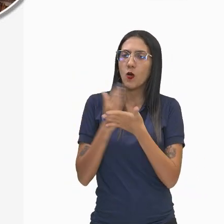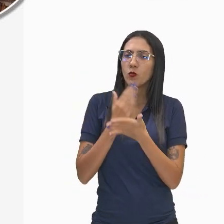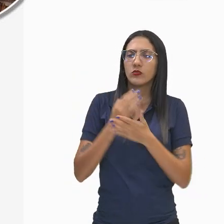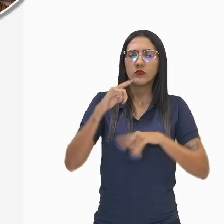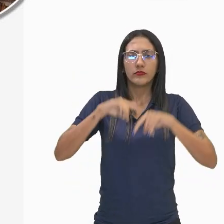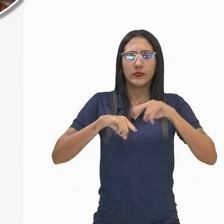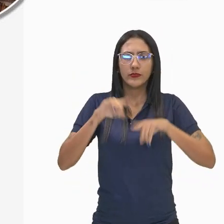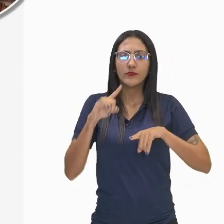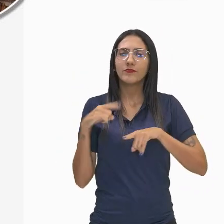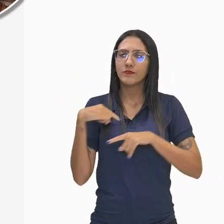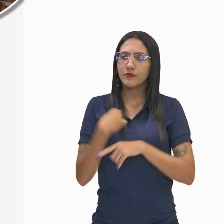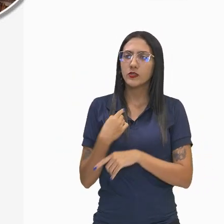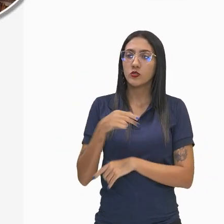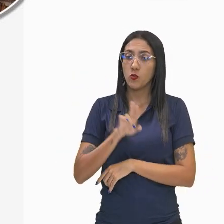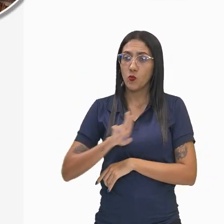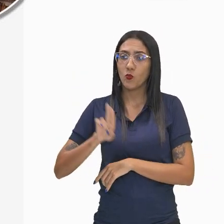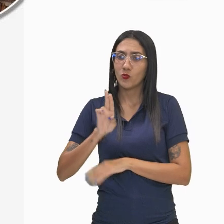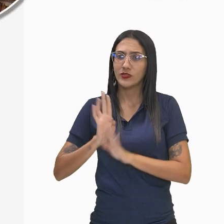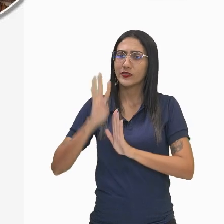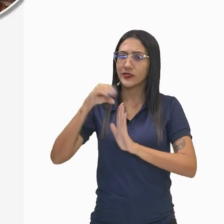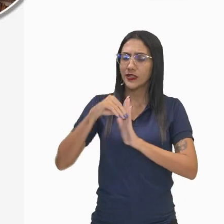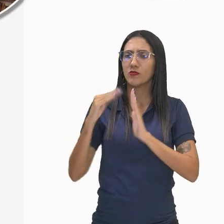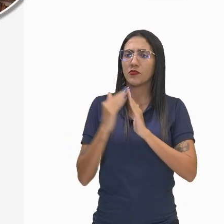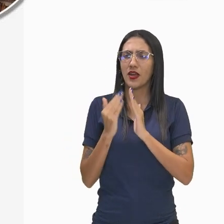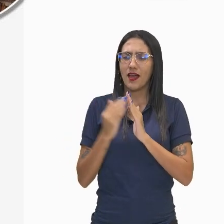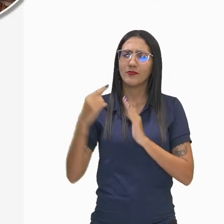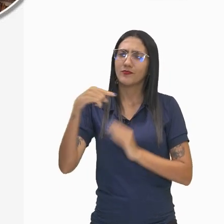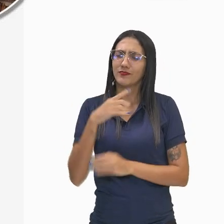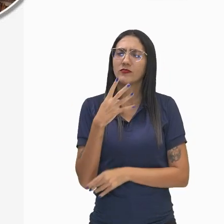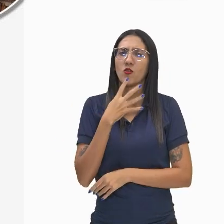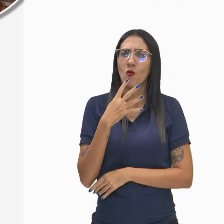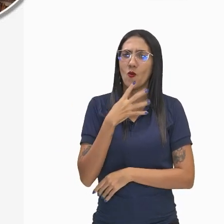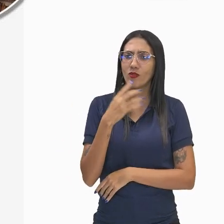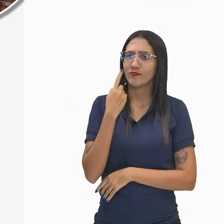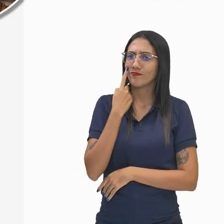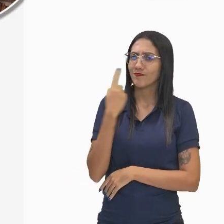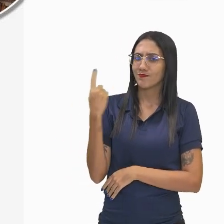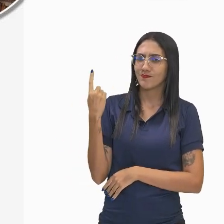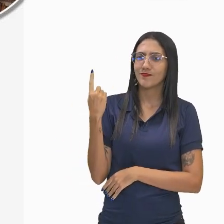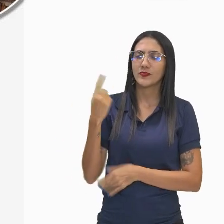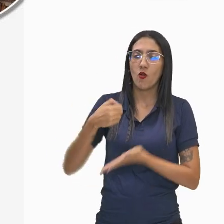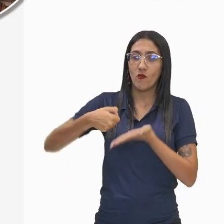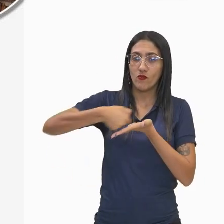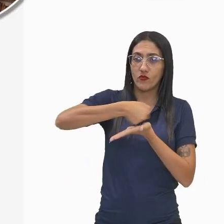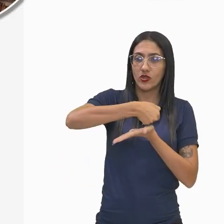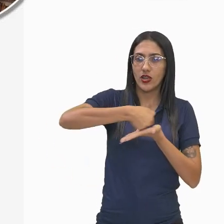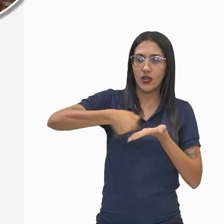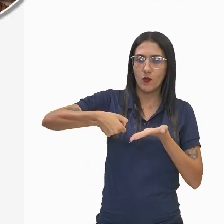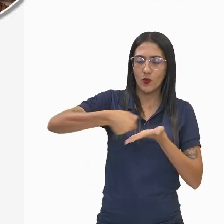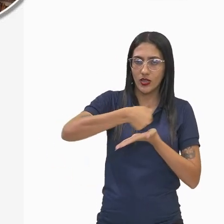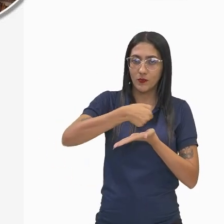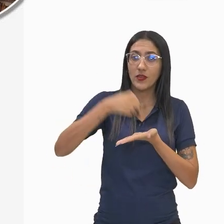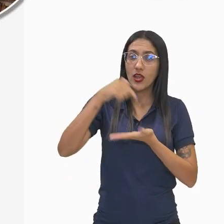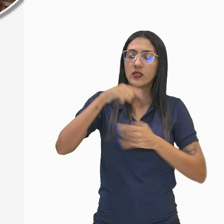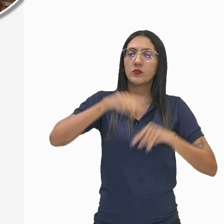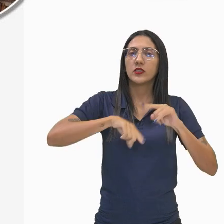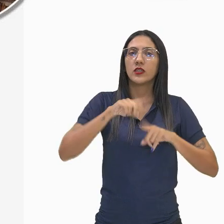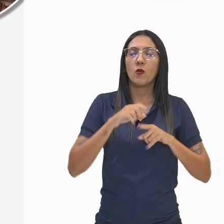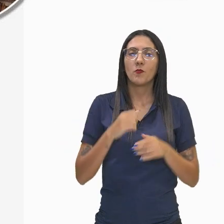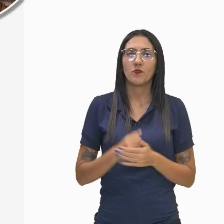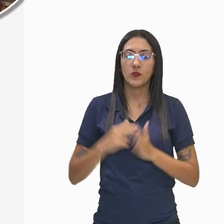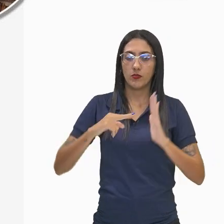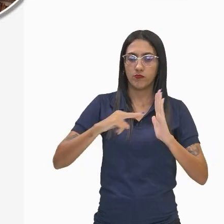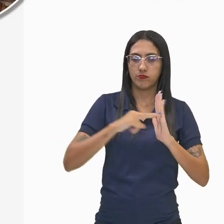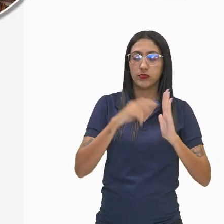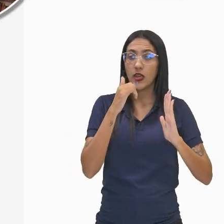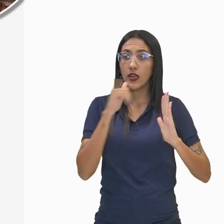eletrodomésticos, eu creio já conhecido de vocês. Nós temos o ferro elétrico, né? Esse aí transforma a energia elétrica